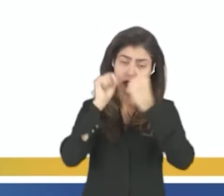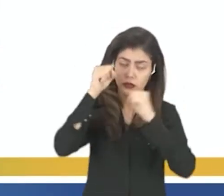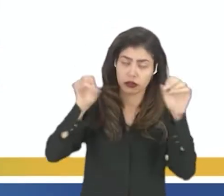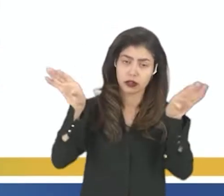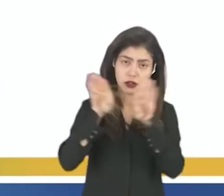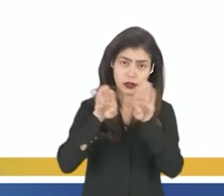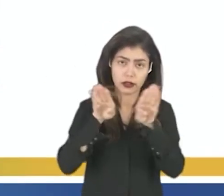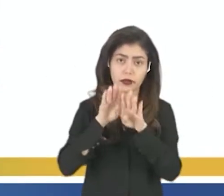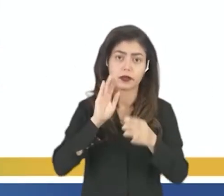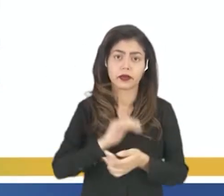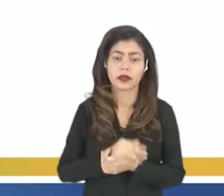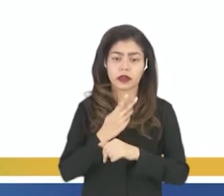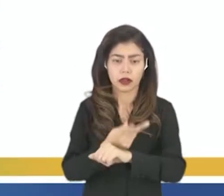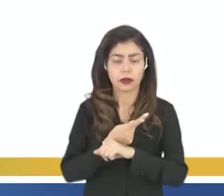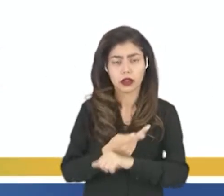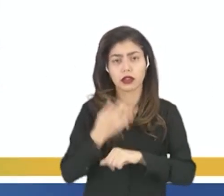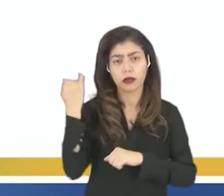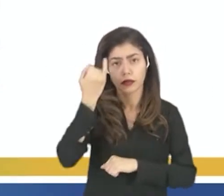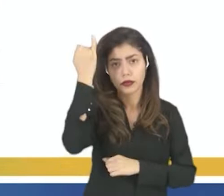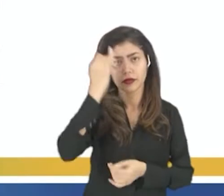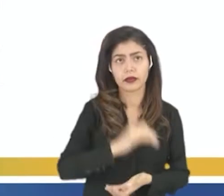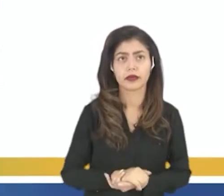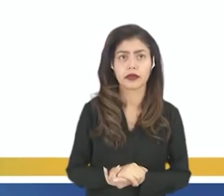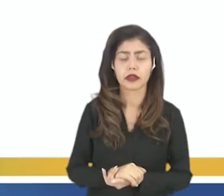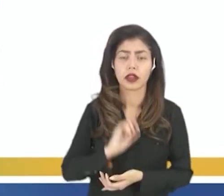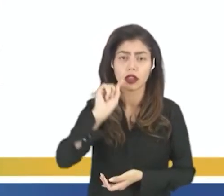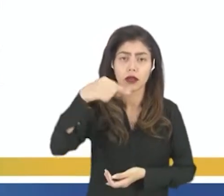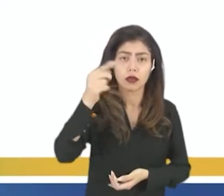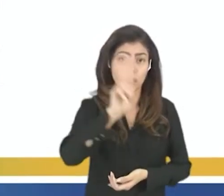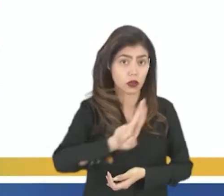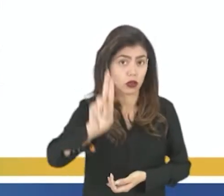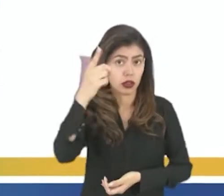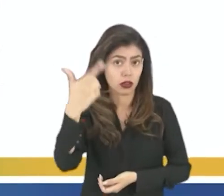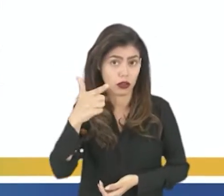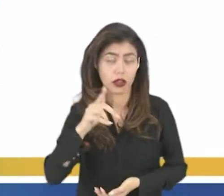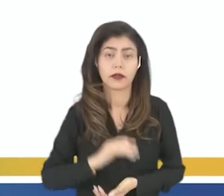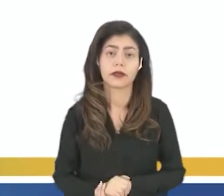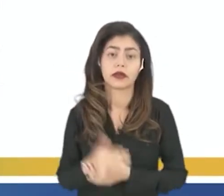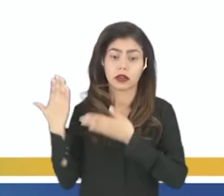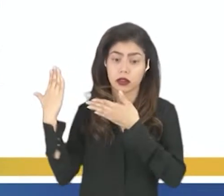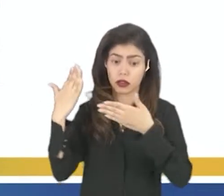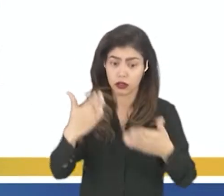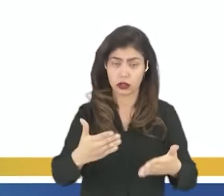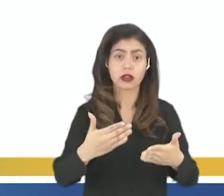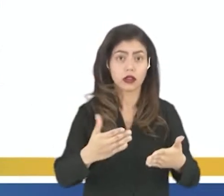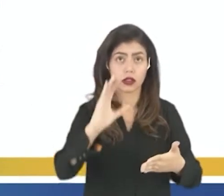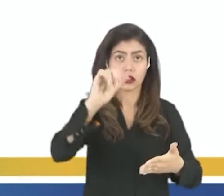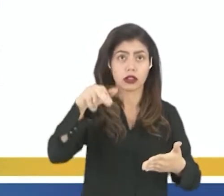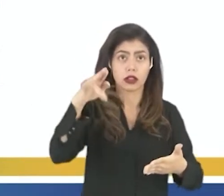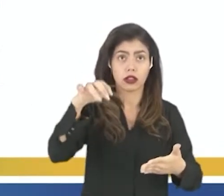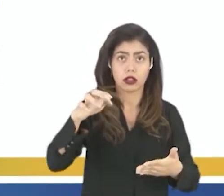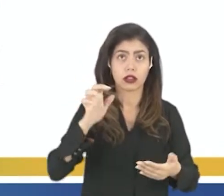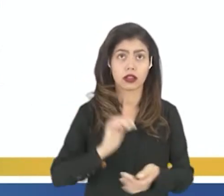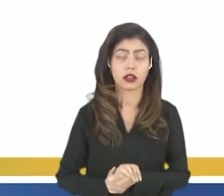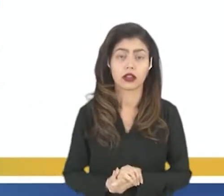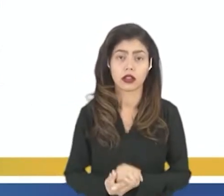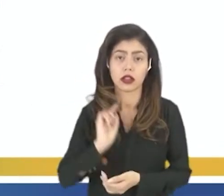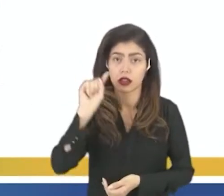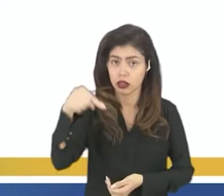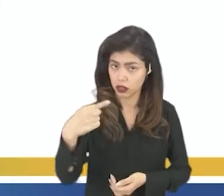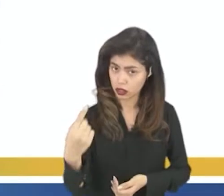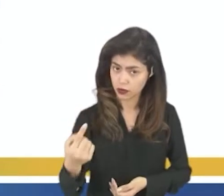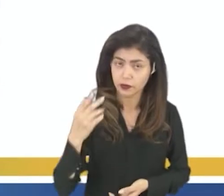também centro de pesquisa inclusive depois que se não se utiliza mais isso é direcionado para CNN E aí